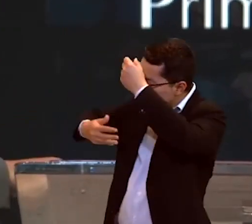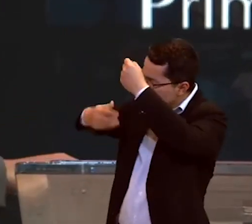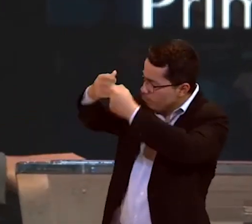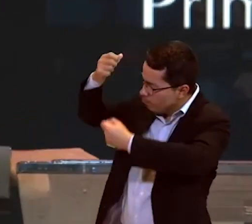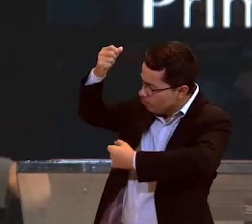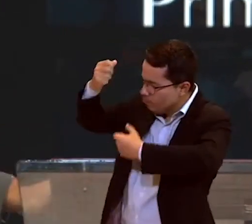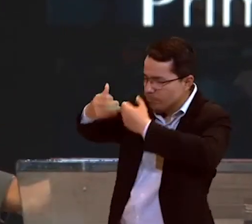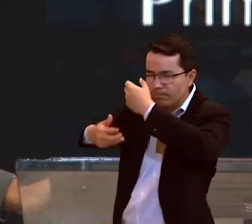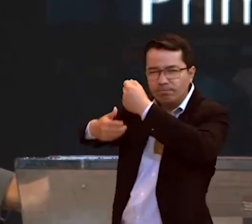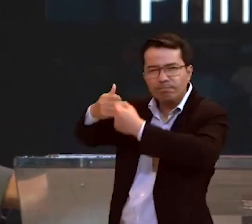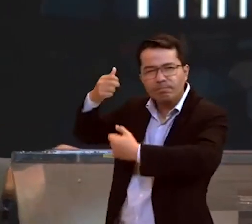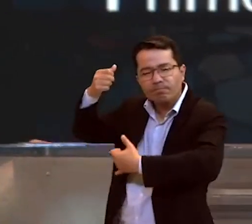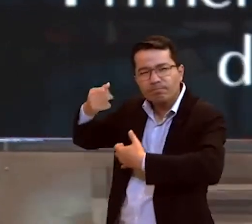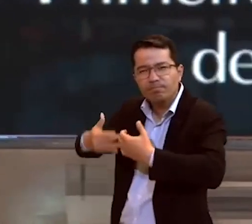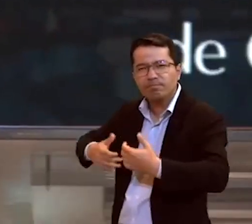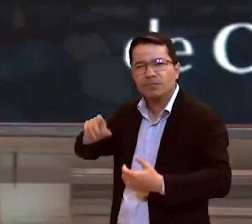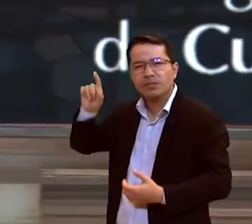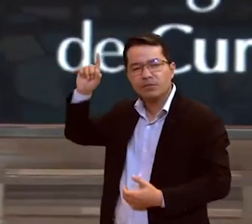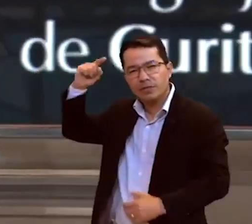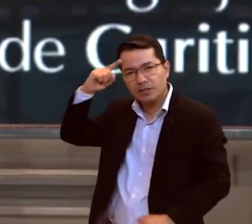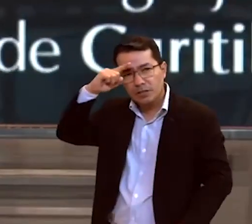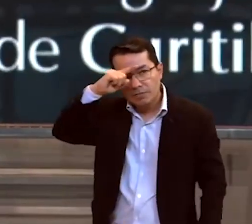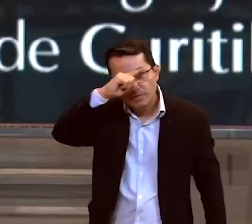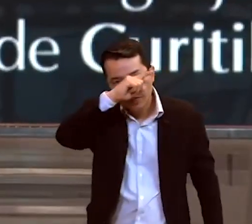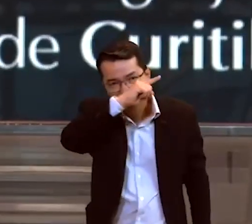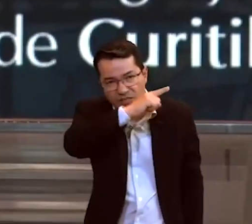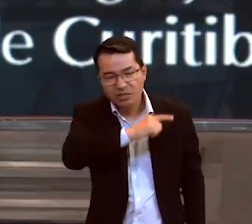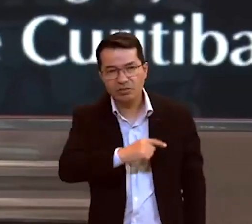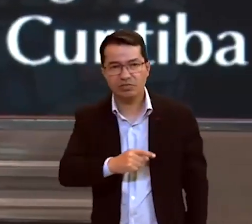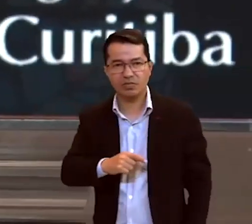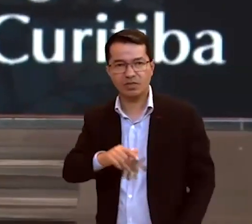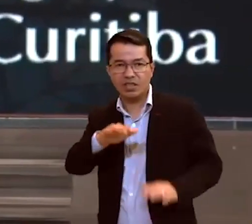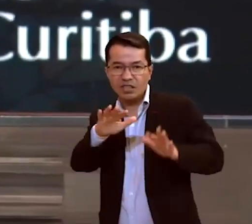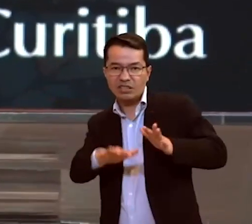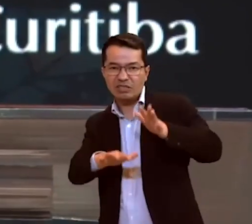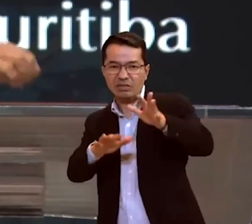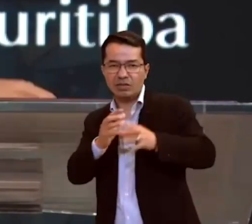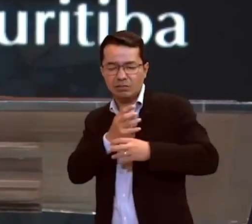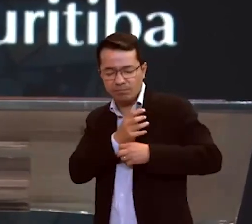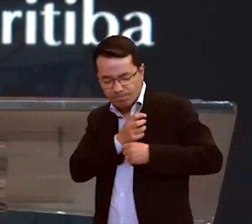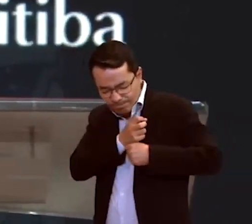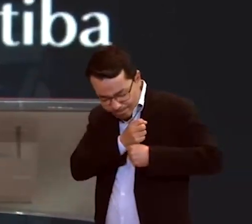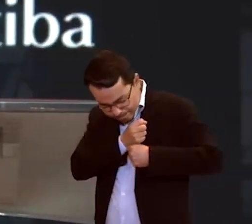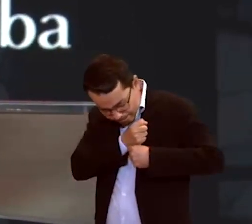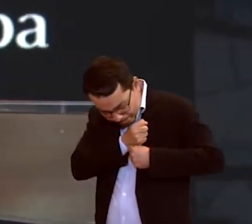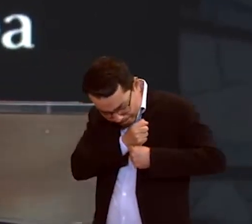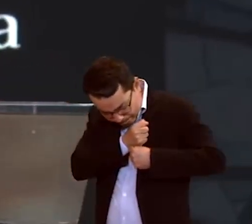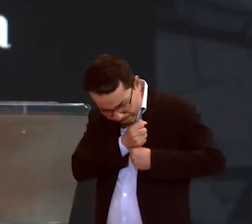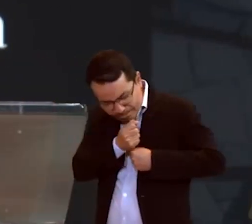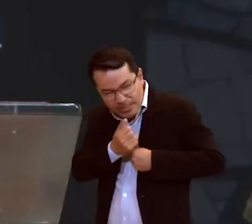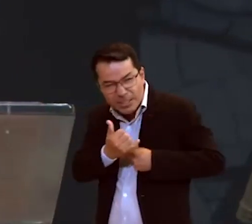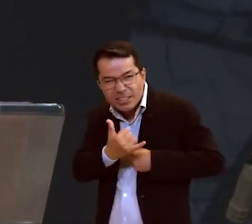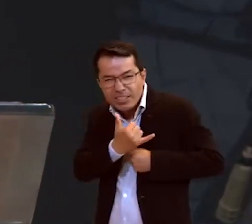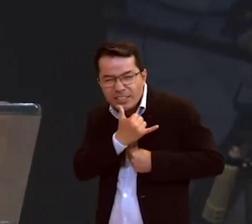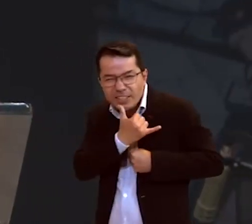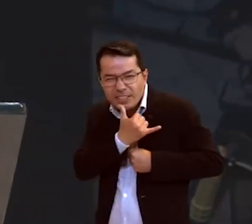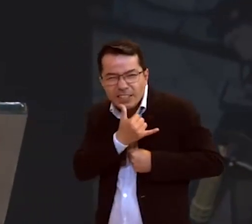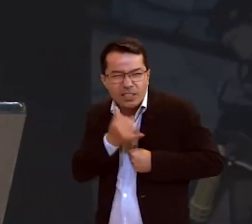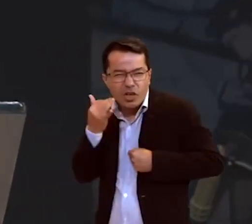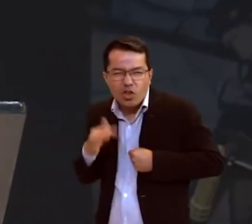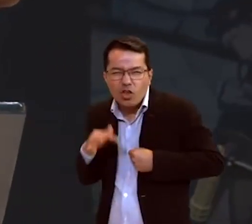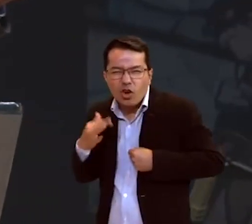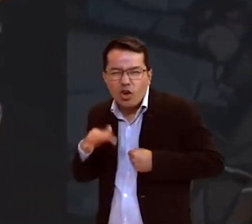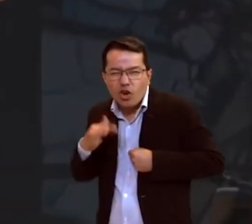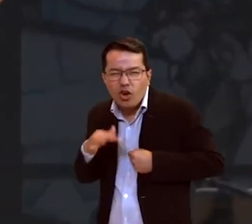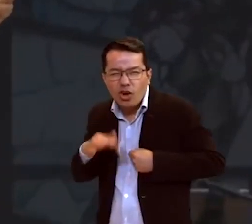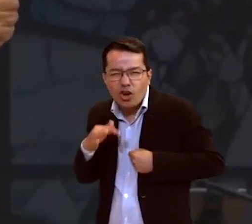Comece a apresentar a ele as tuas aflições. Talvez teu coração está apertado. Você chegou aqui com o coração apertado. Fala,